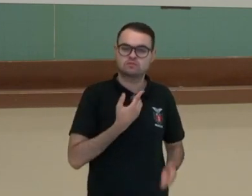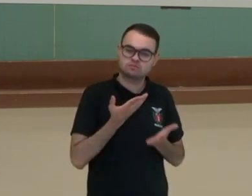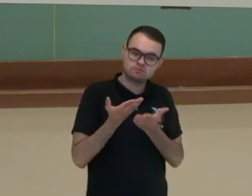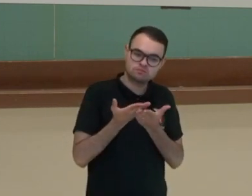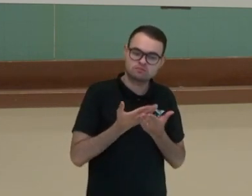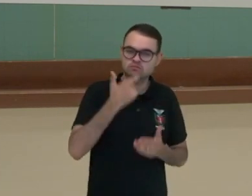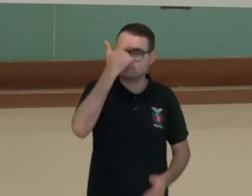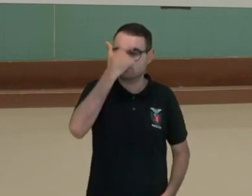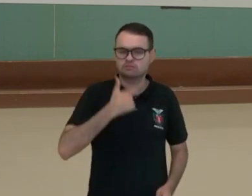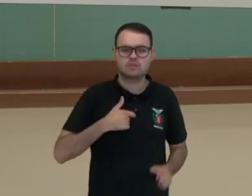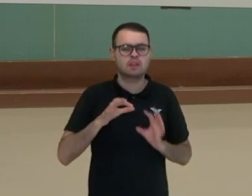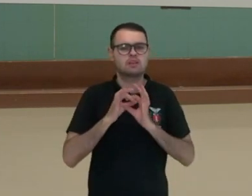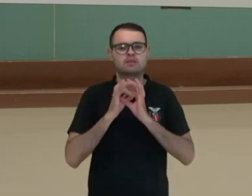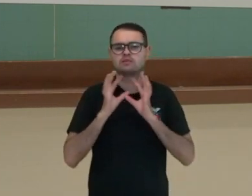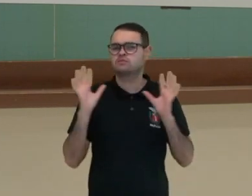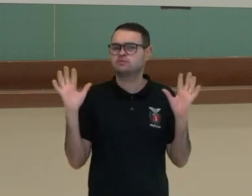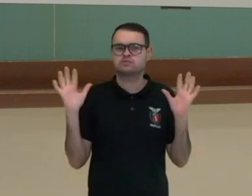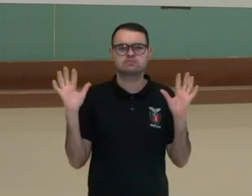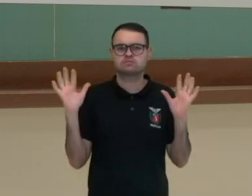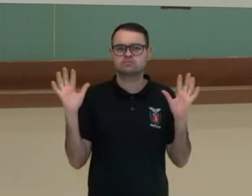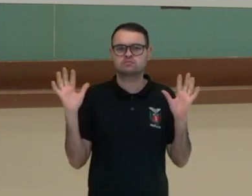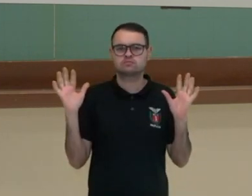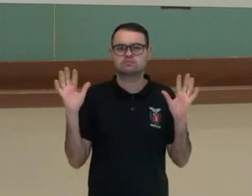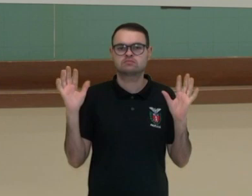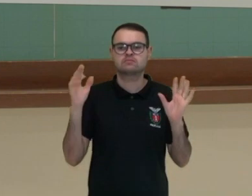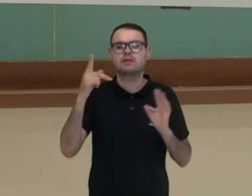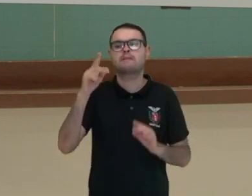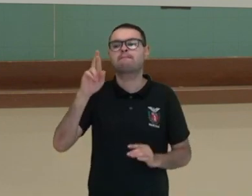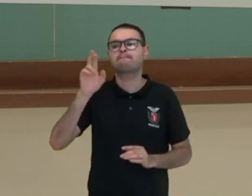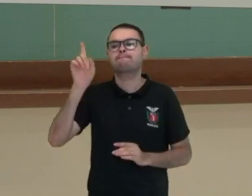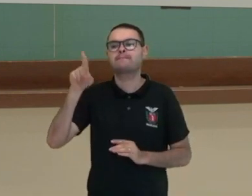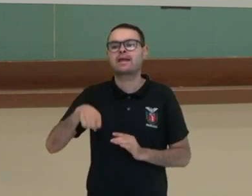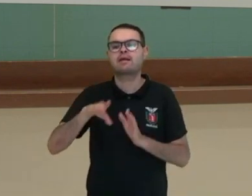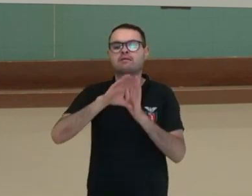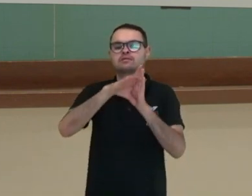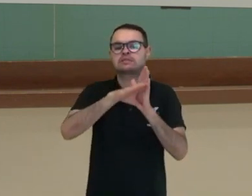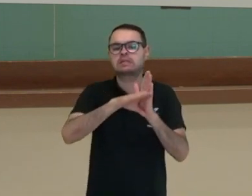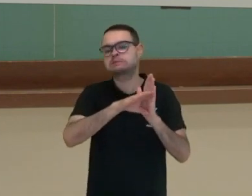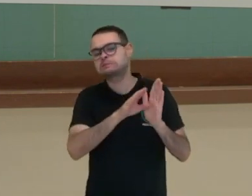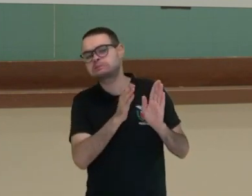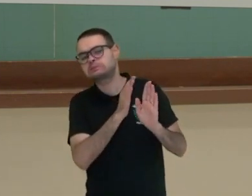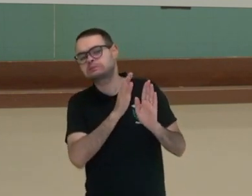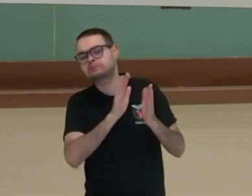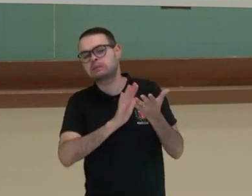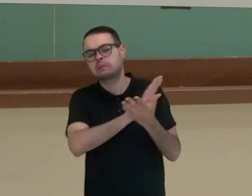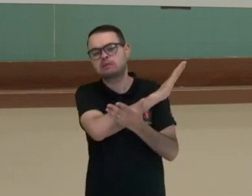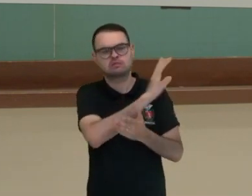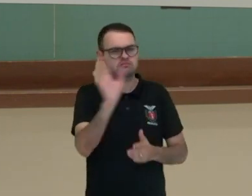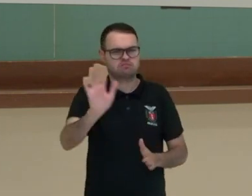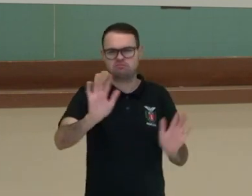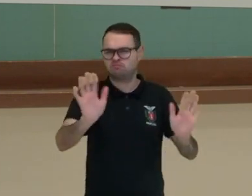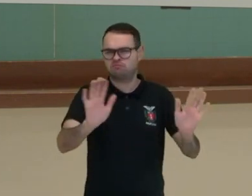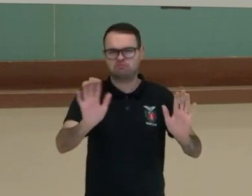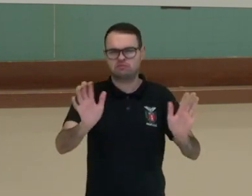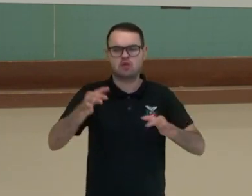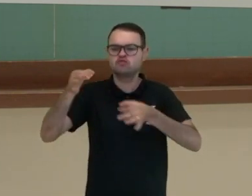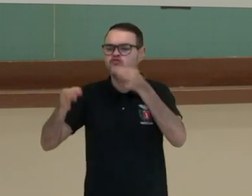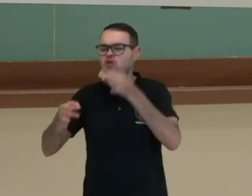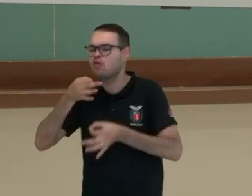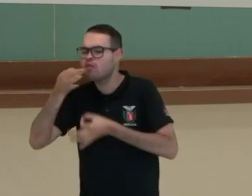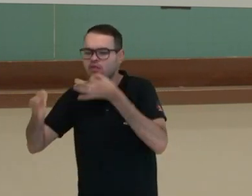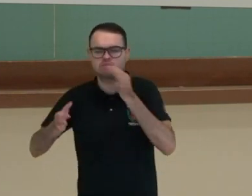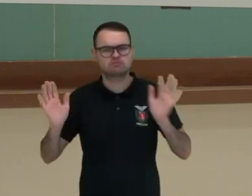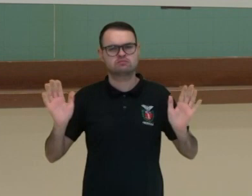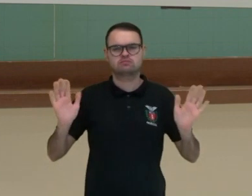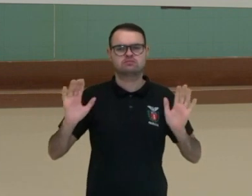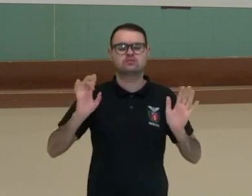somos livres aí de pré-conceitos quando a gente vai analisar a história. Não cabe a gente os julgamentos,